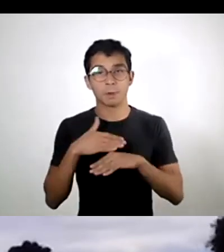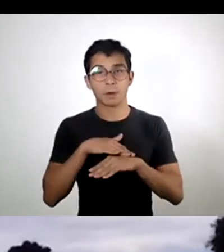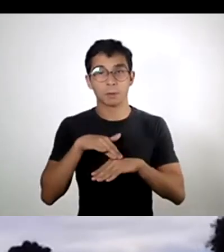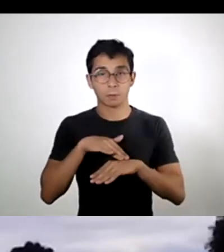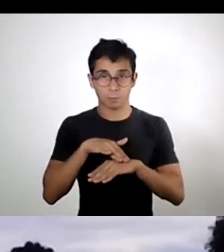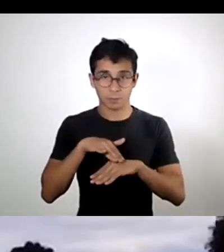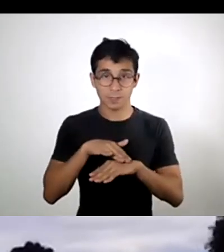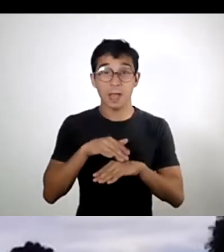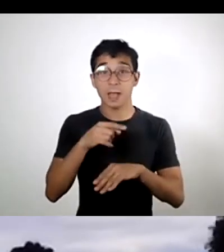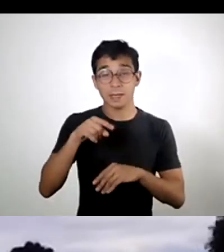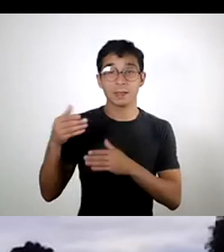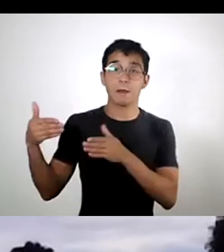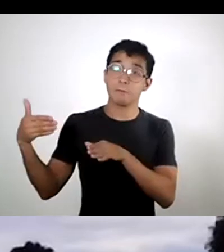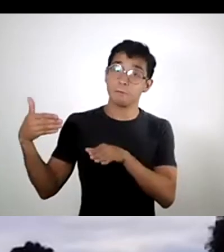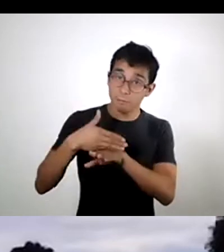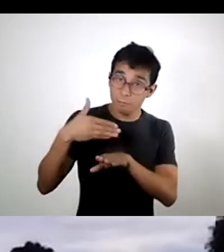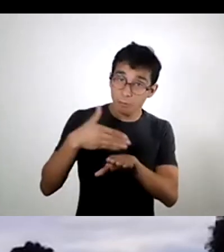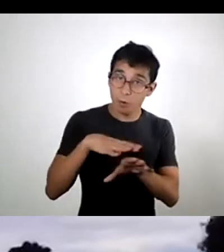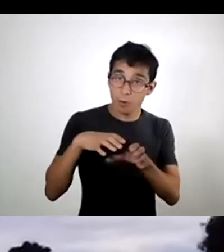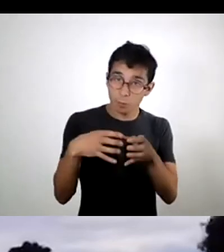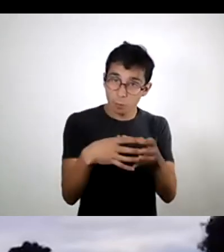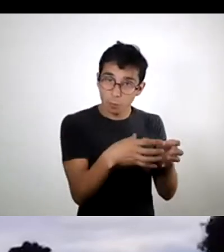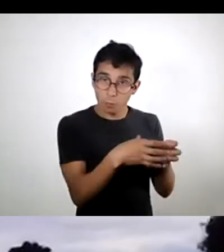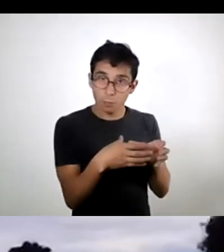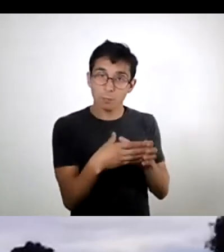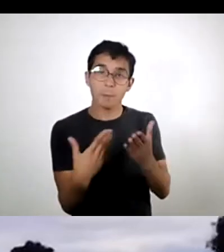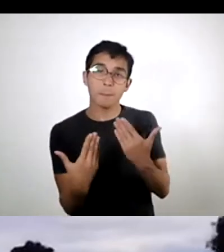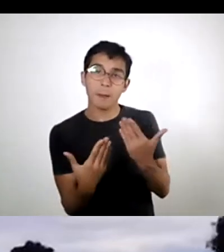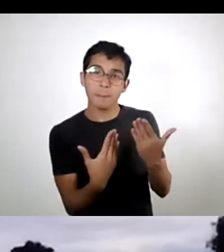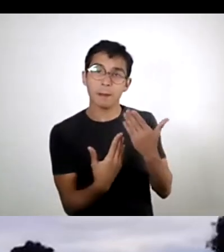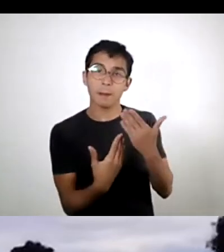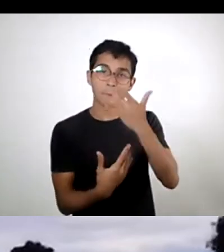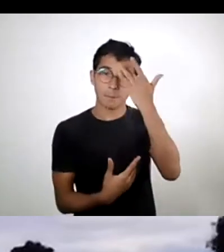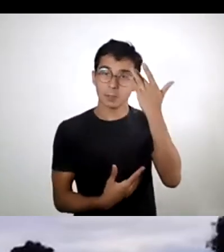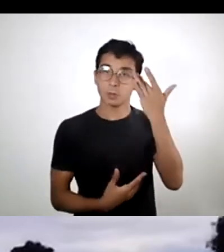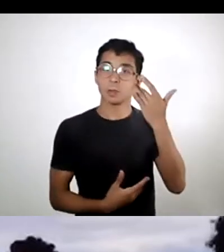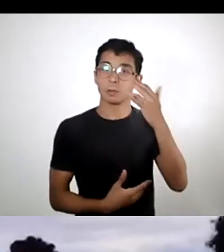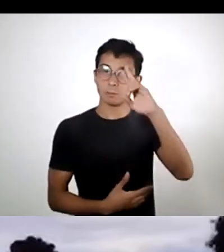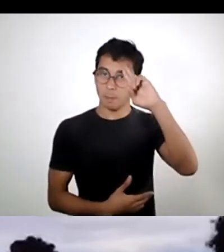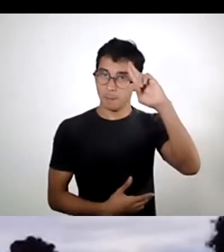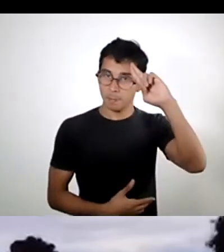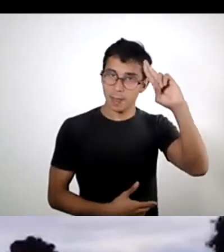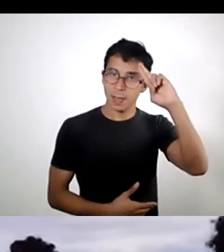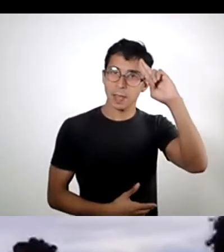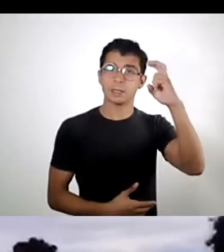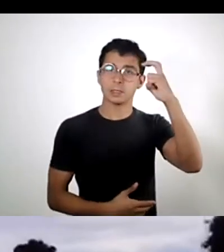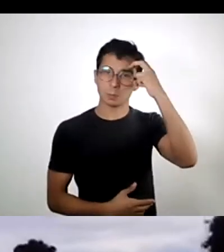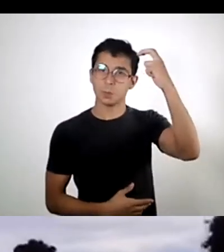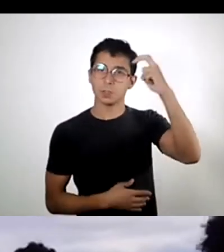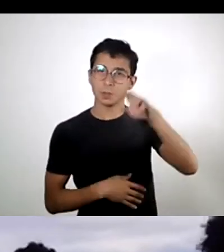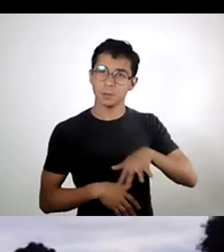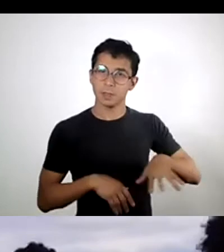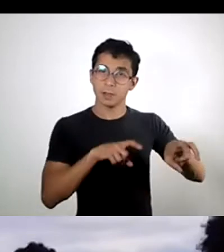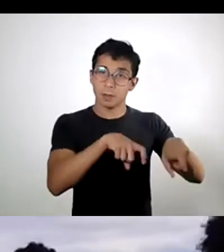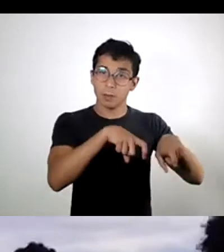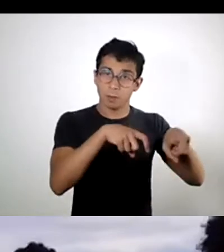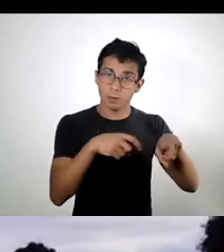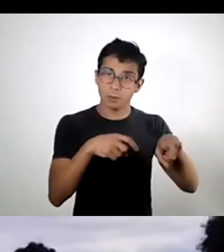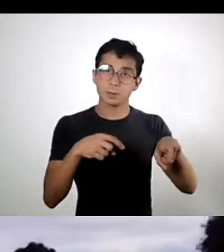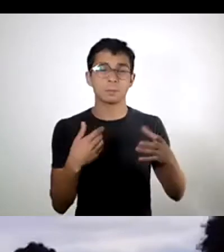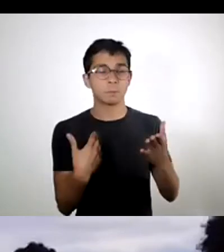na comunidade com os nossos mestres e mestras, né, dos conhecimentos da roça de